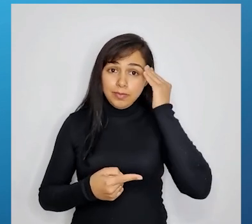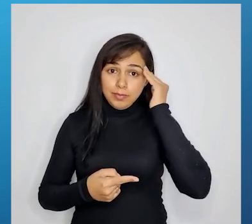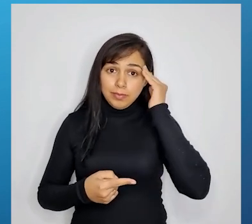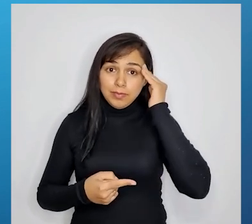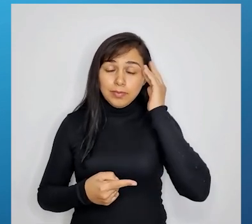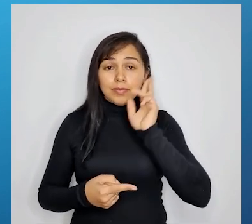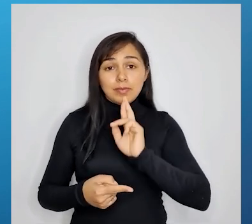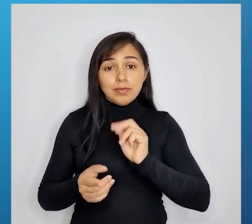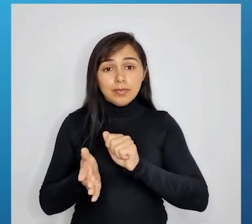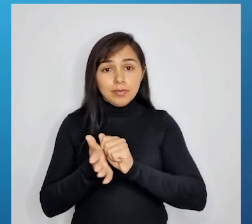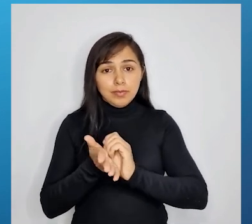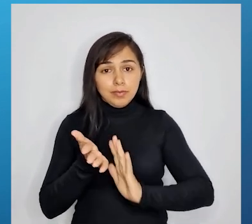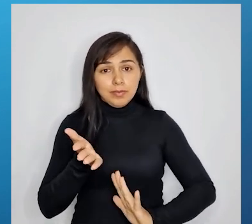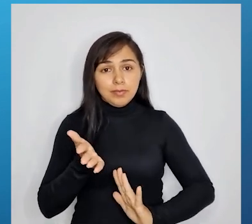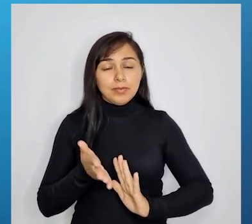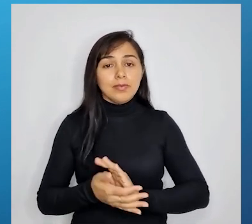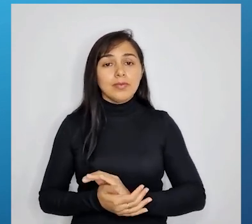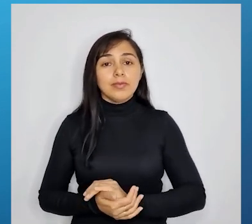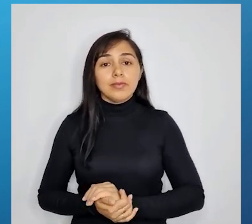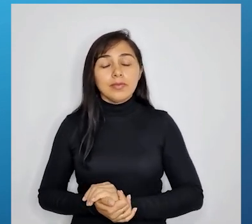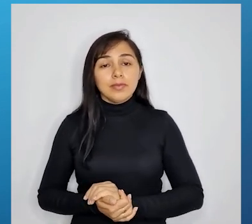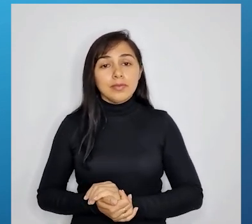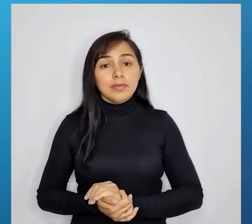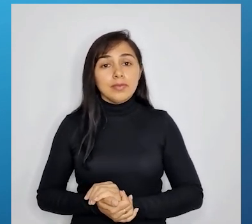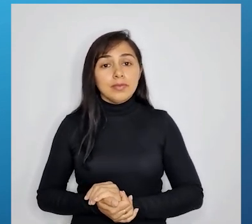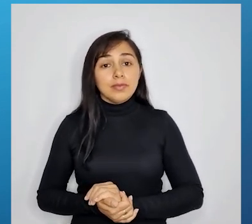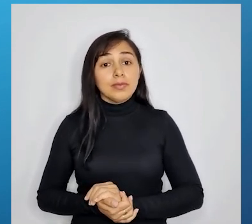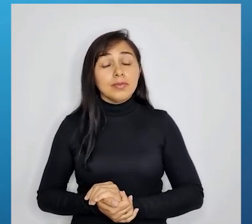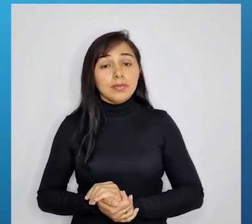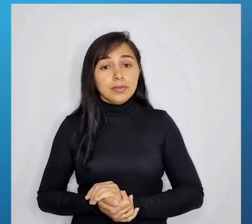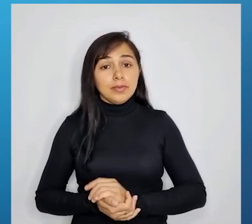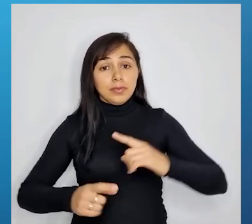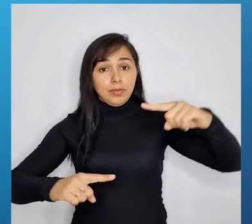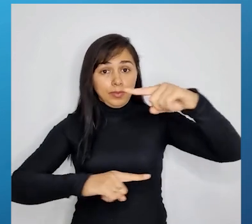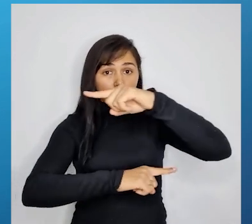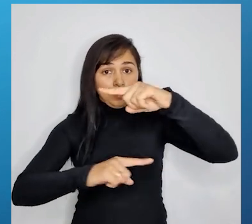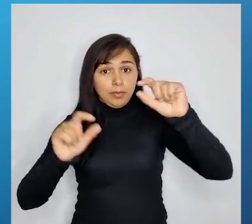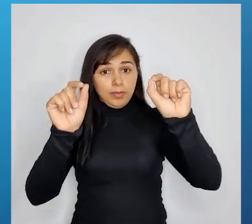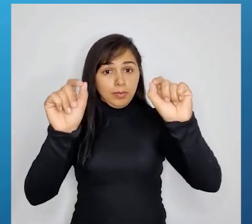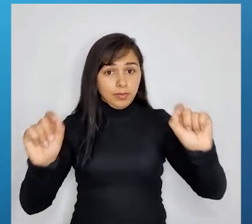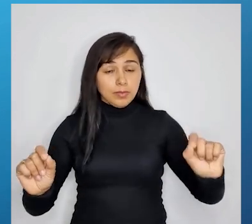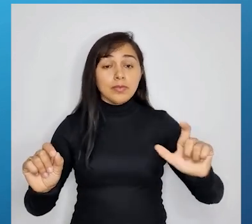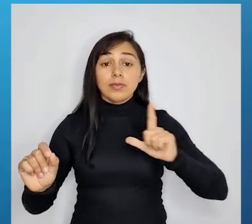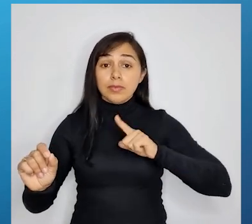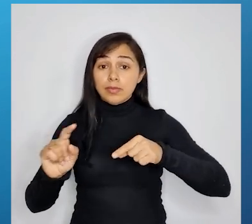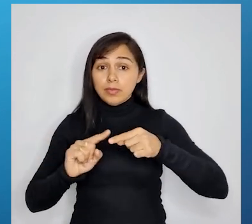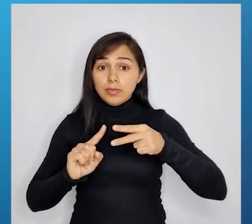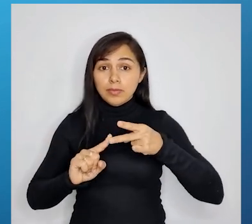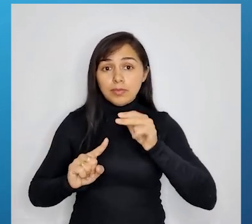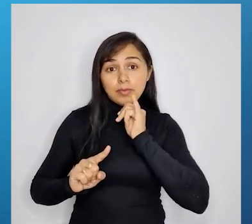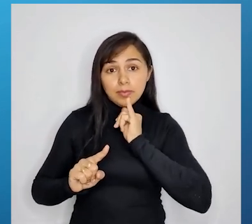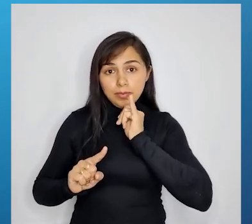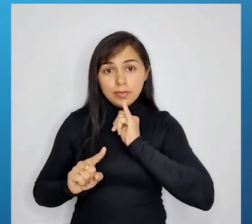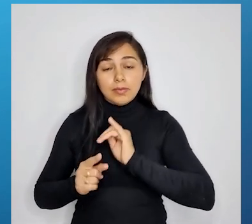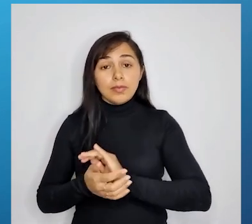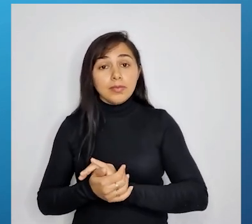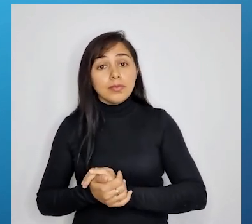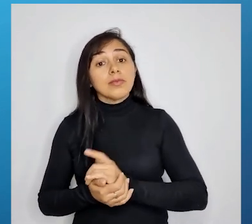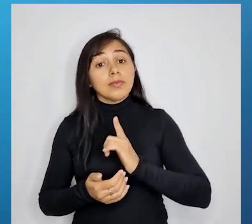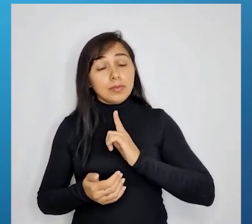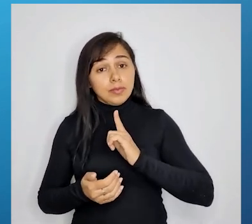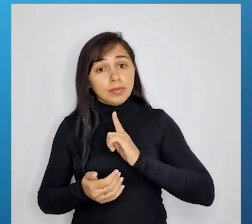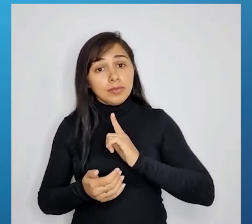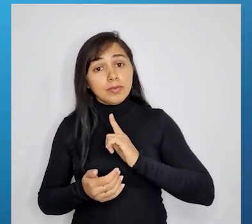exercícios. Entre os trapézios, devemos destacar dois casos particulares. O trapézio